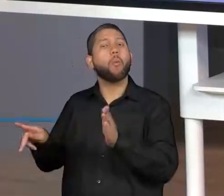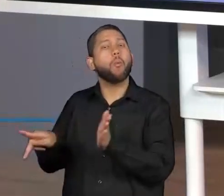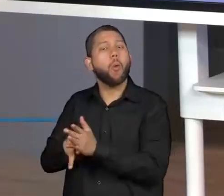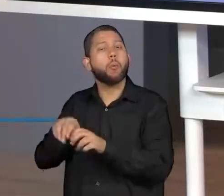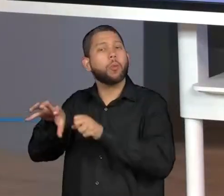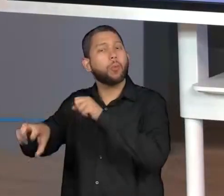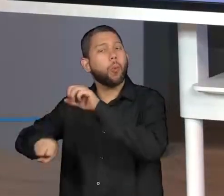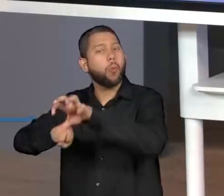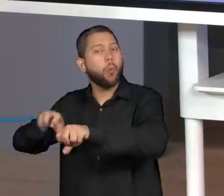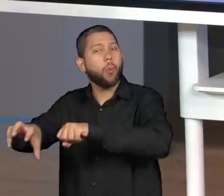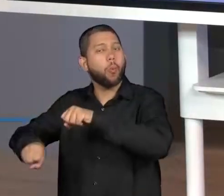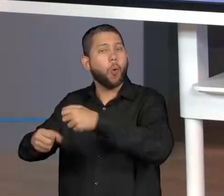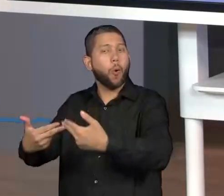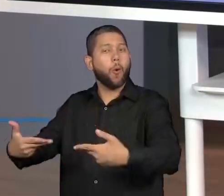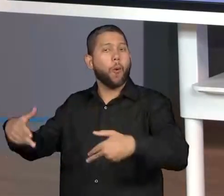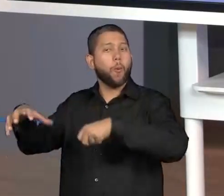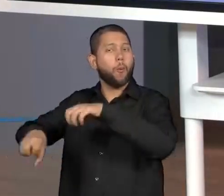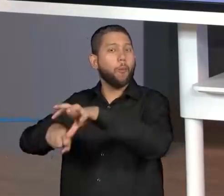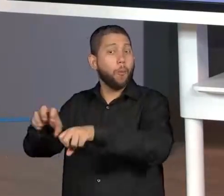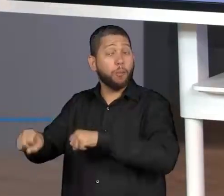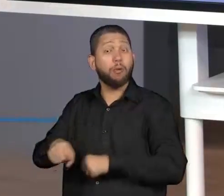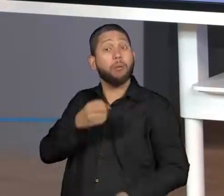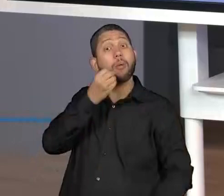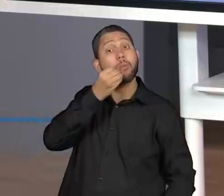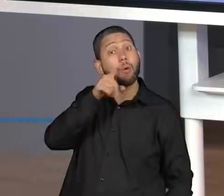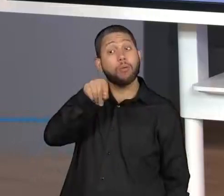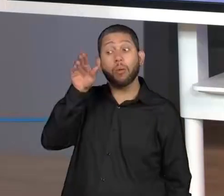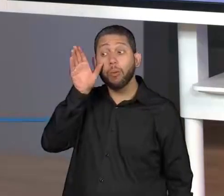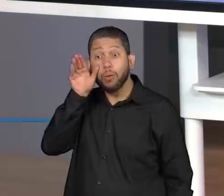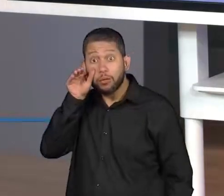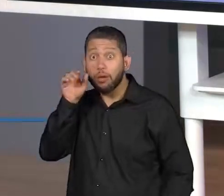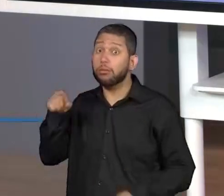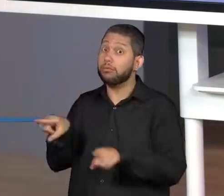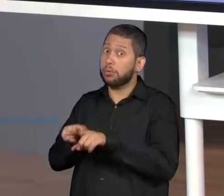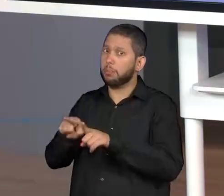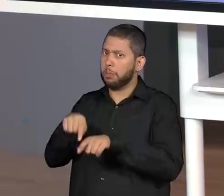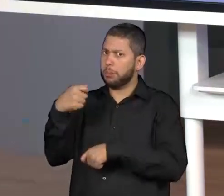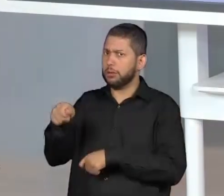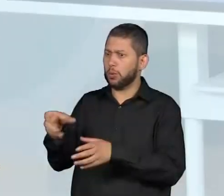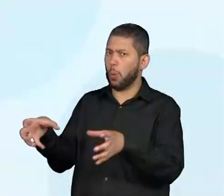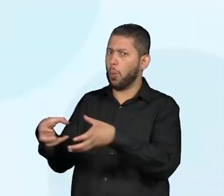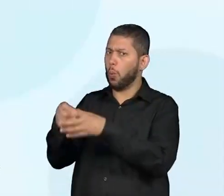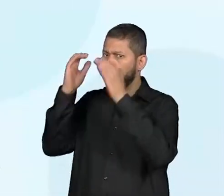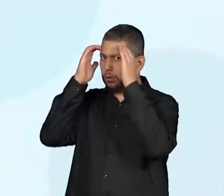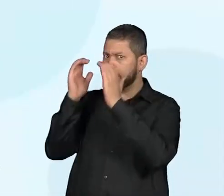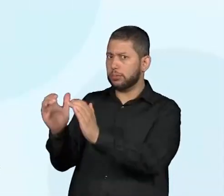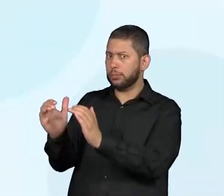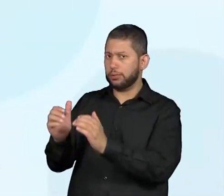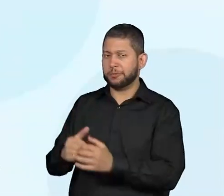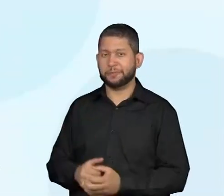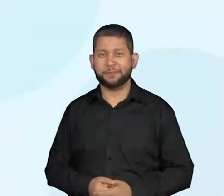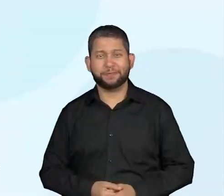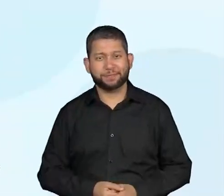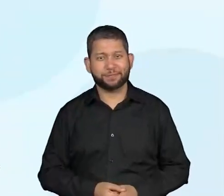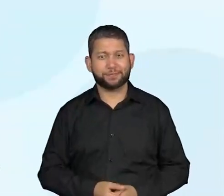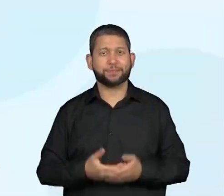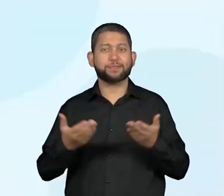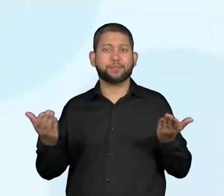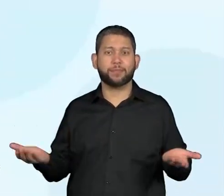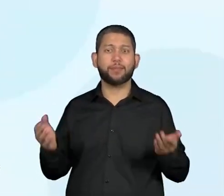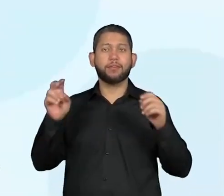respeito. Conhecer, ter curiosidade e ter muito respeito. Vamos continuar aqui na aula. Olha só, então, falando sobre